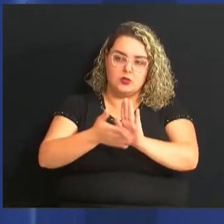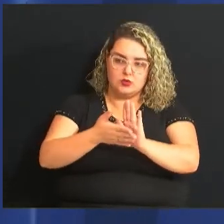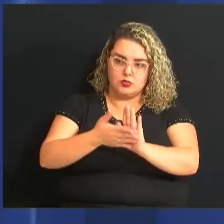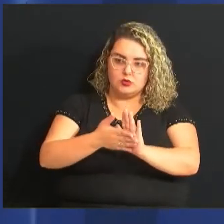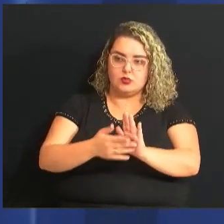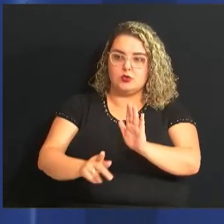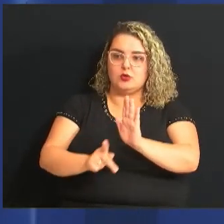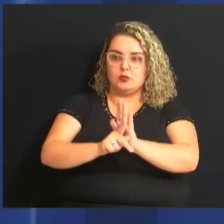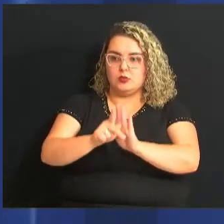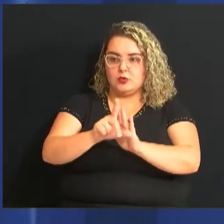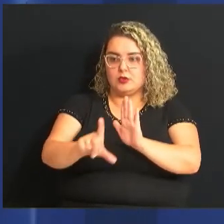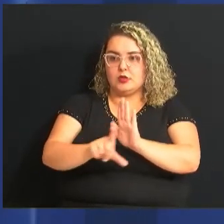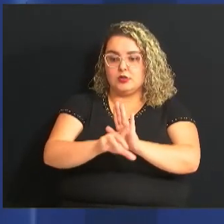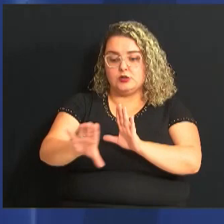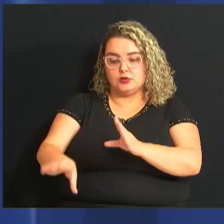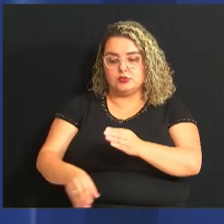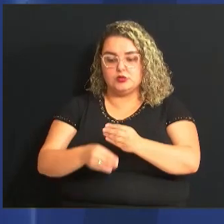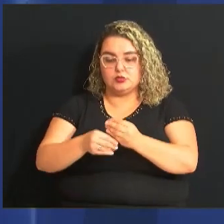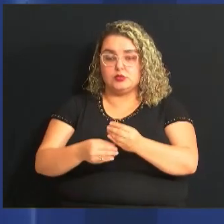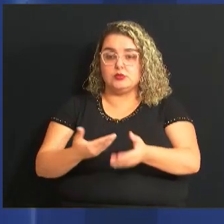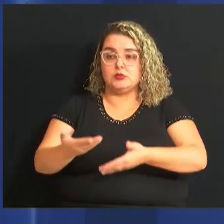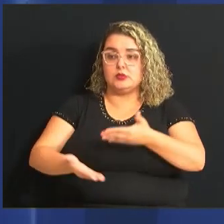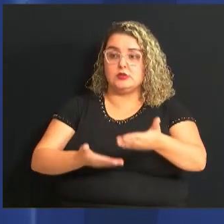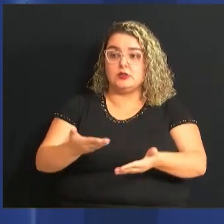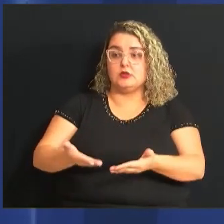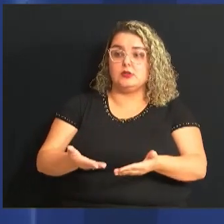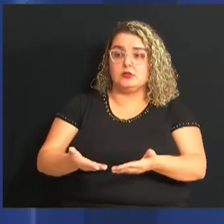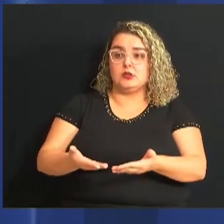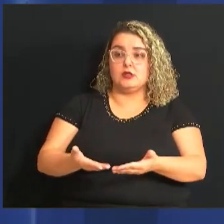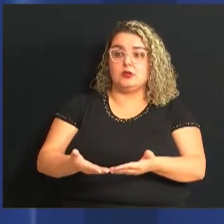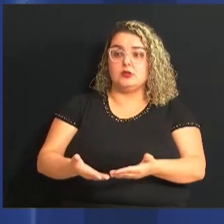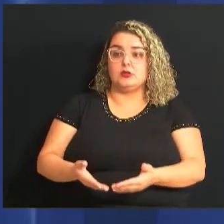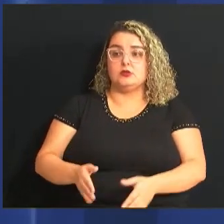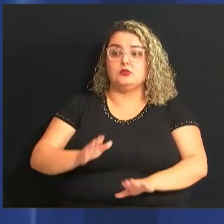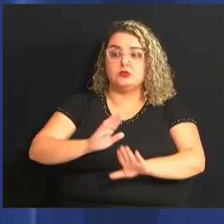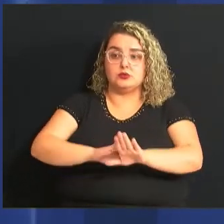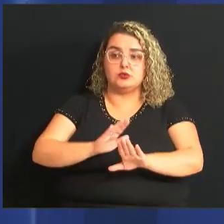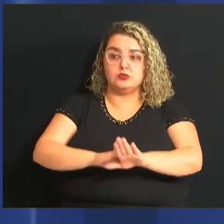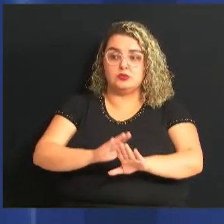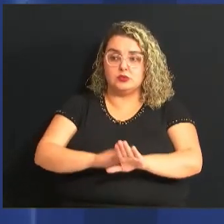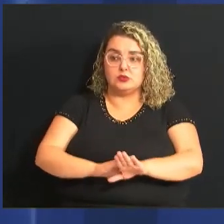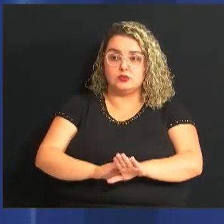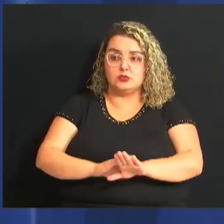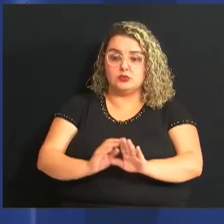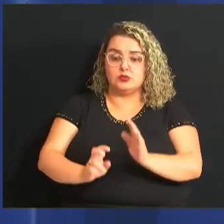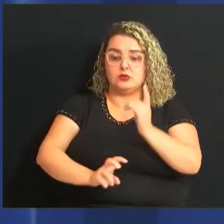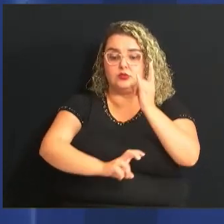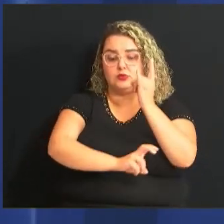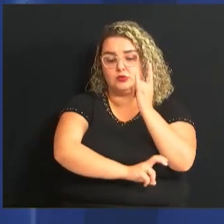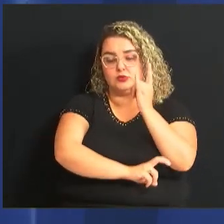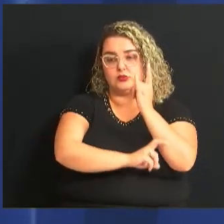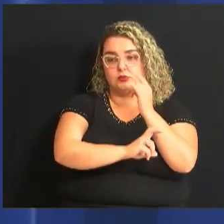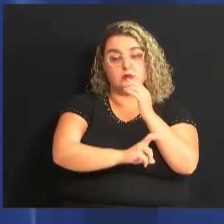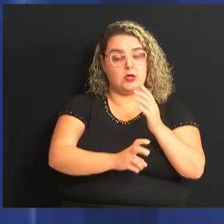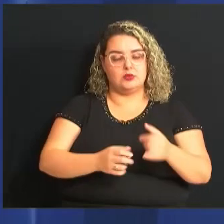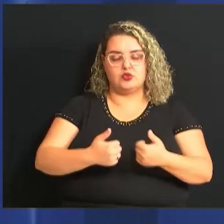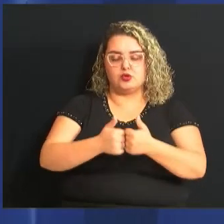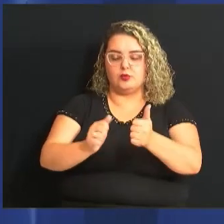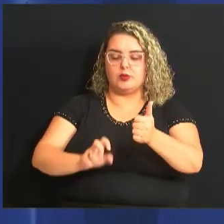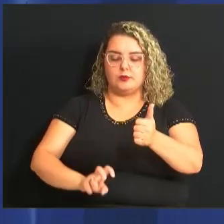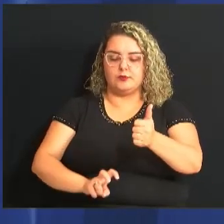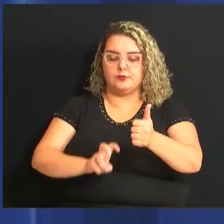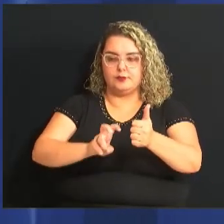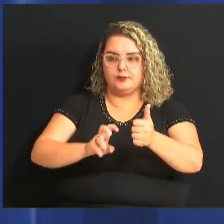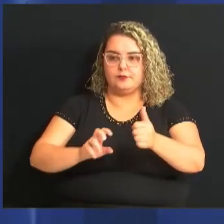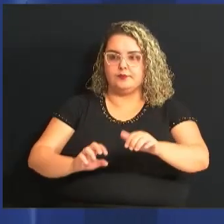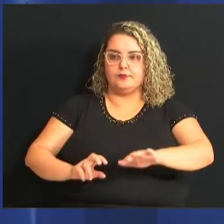lei complementar que trata da instalação e o funcionamento de elevadores de passageiros e escadas rolantes aqui